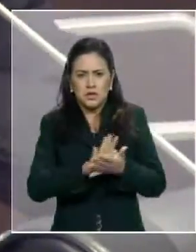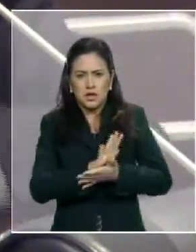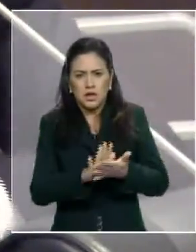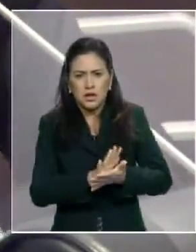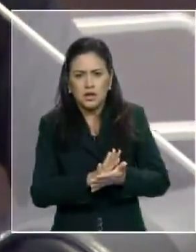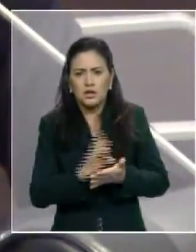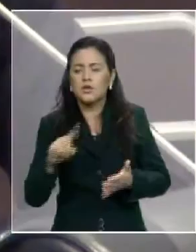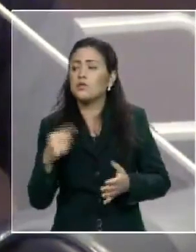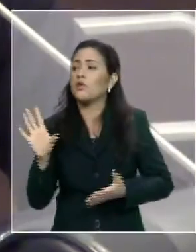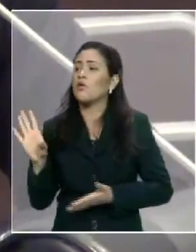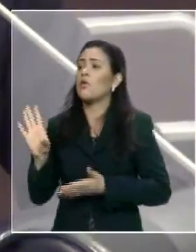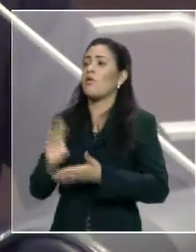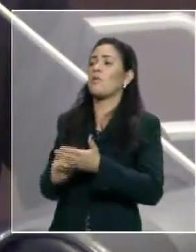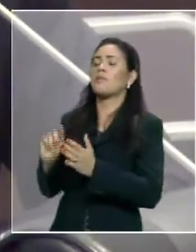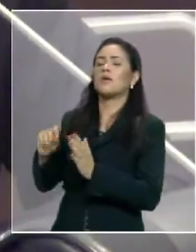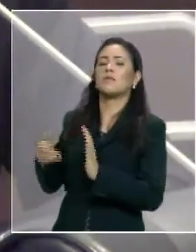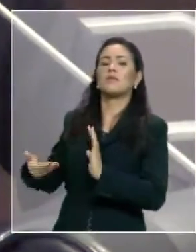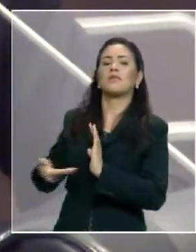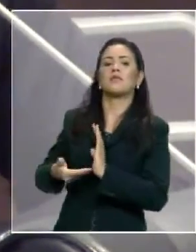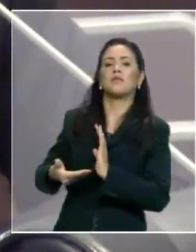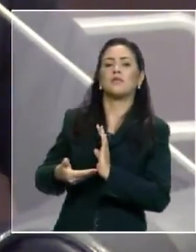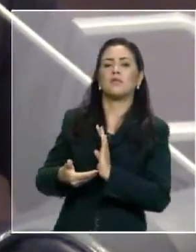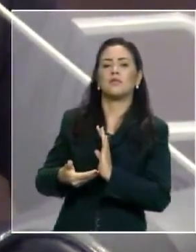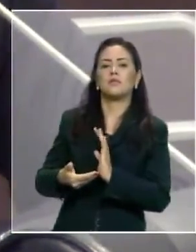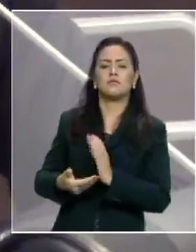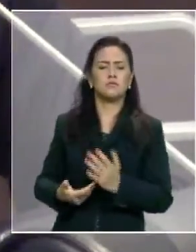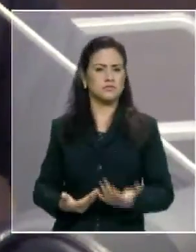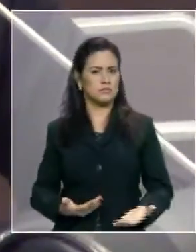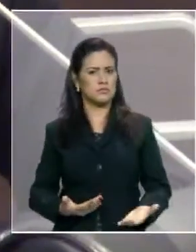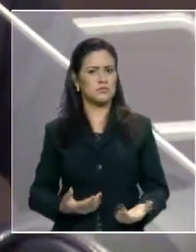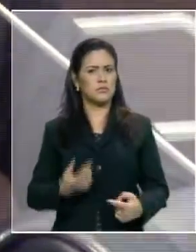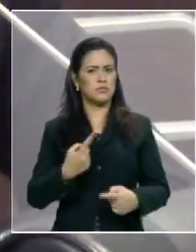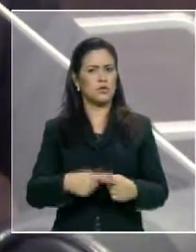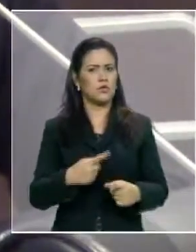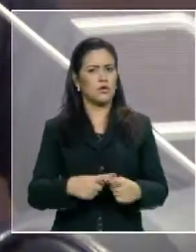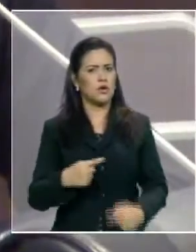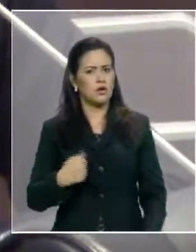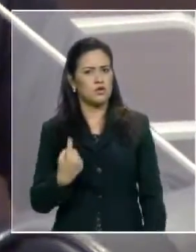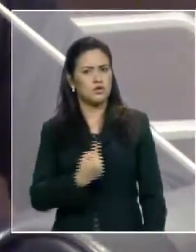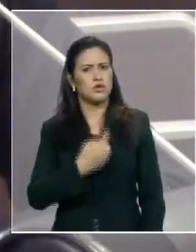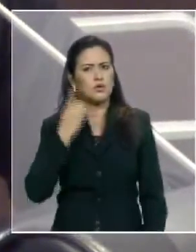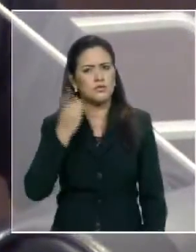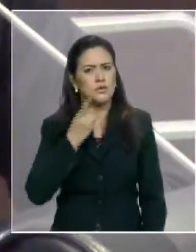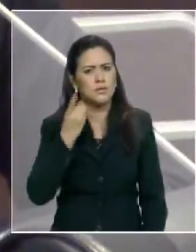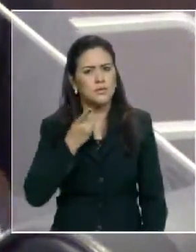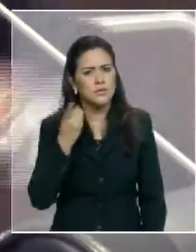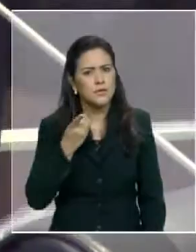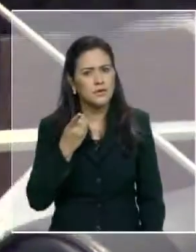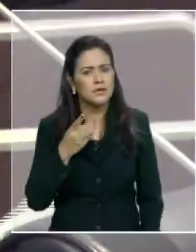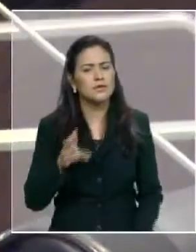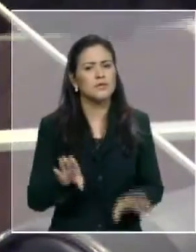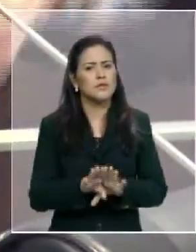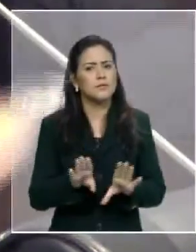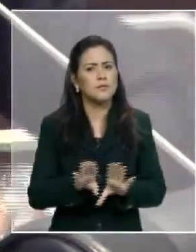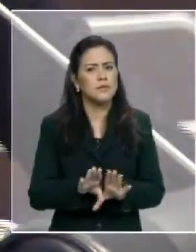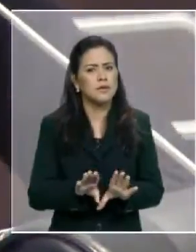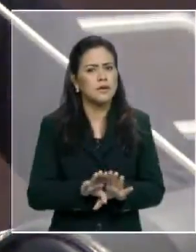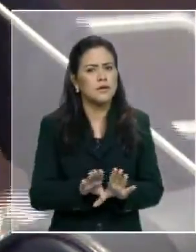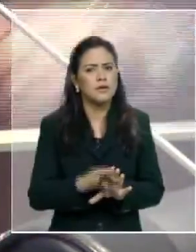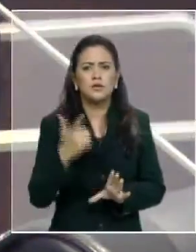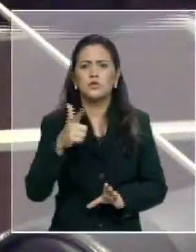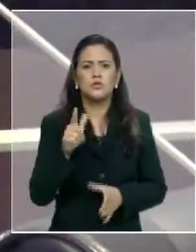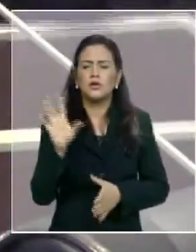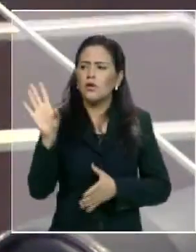na Câmara Federal. Muito bem, por que que nós, deputados, não começamos a nos espelhar na Câmara Federal e aprovamos a emenda